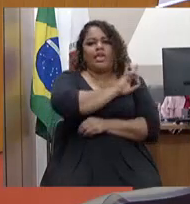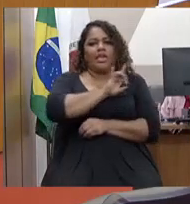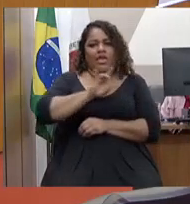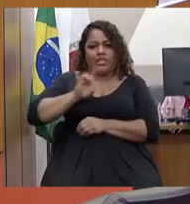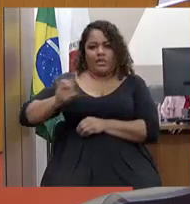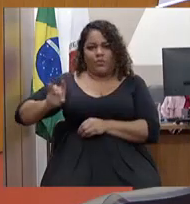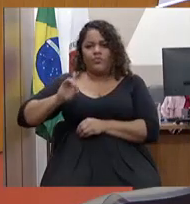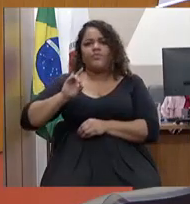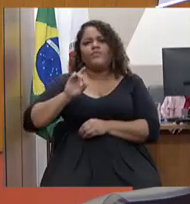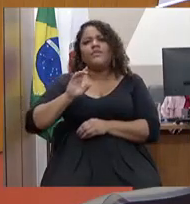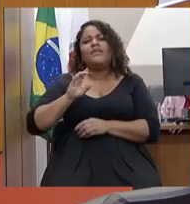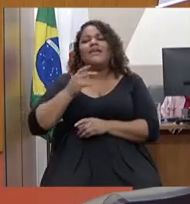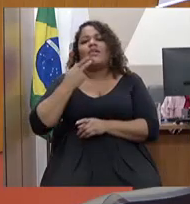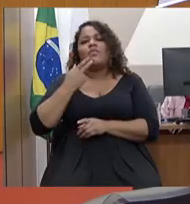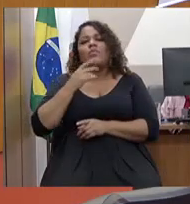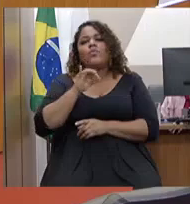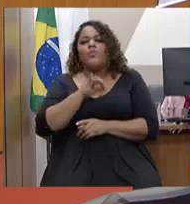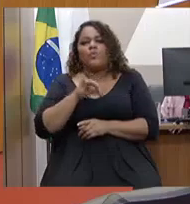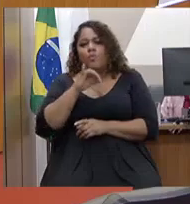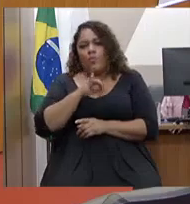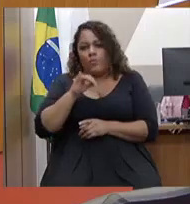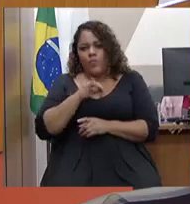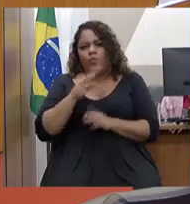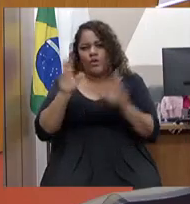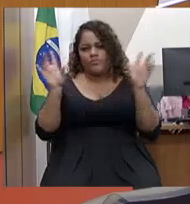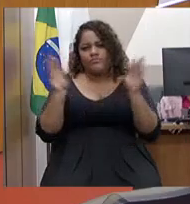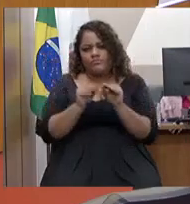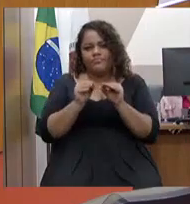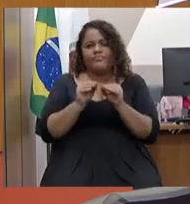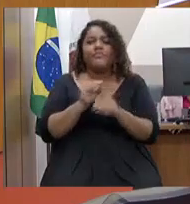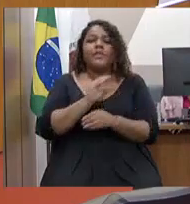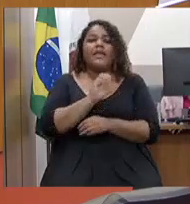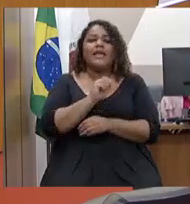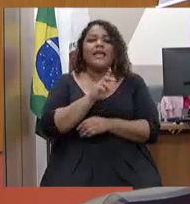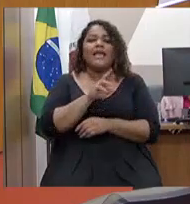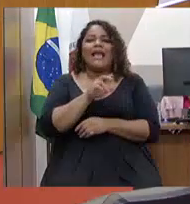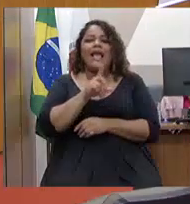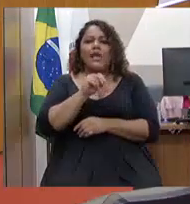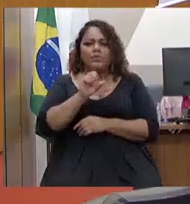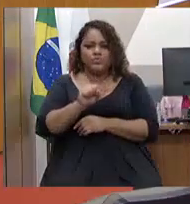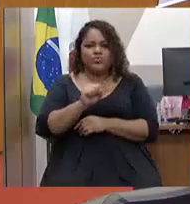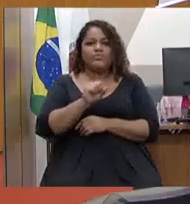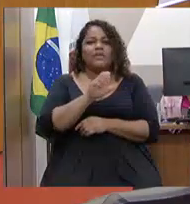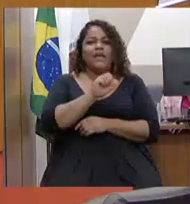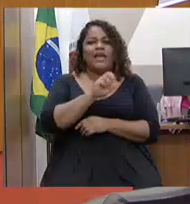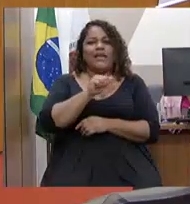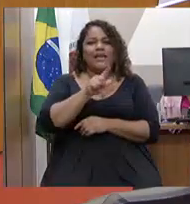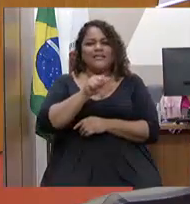convido primeiramente do Ministério do Trabalho e Emprego